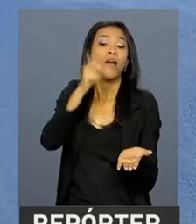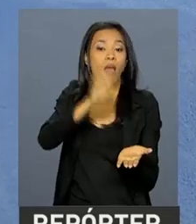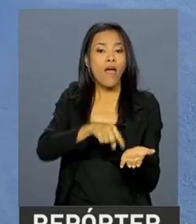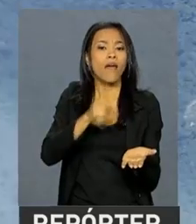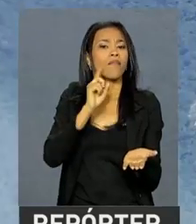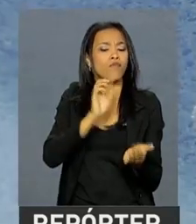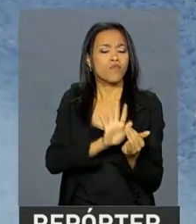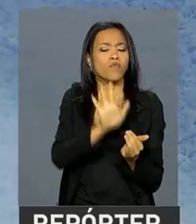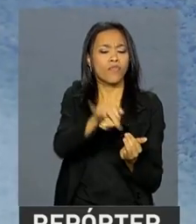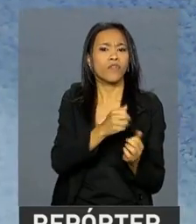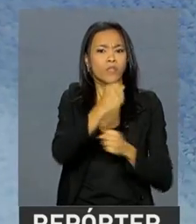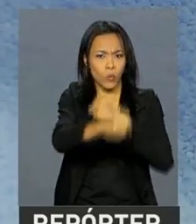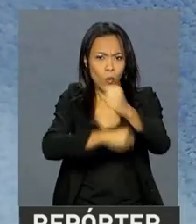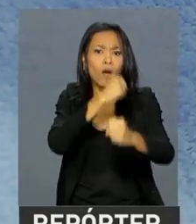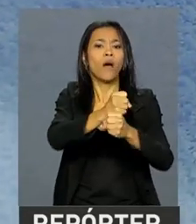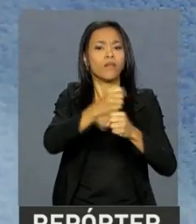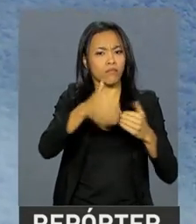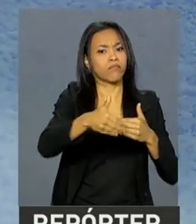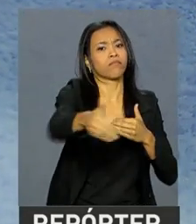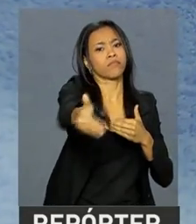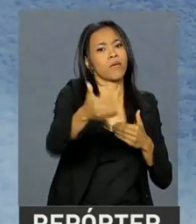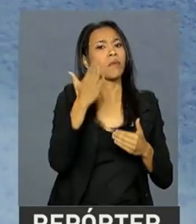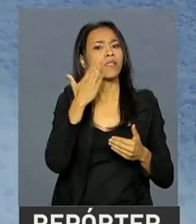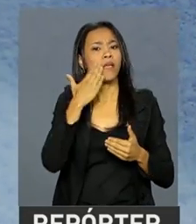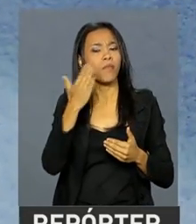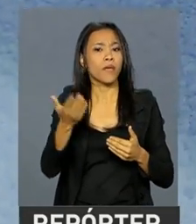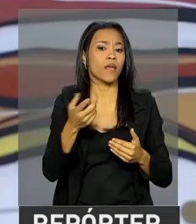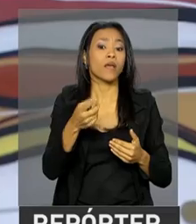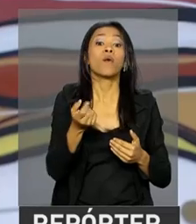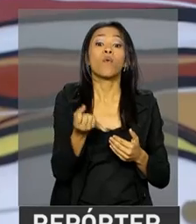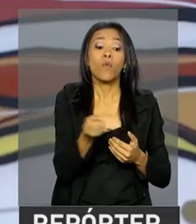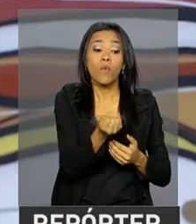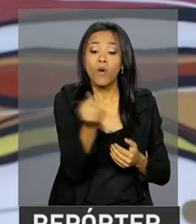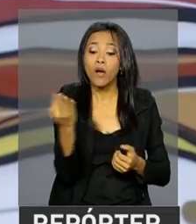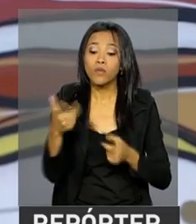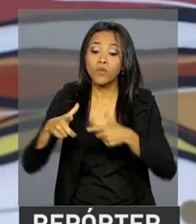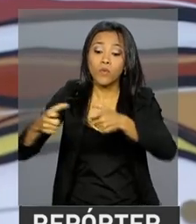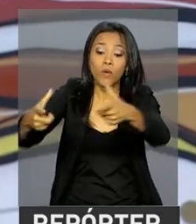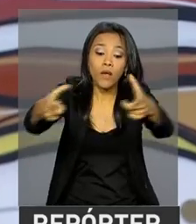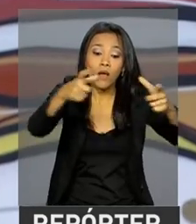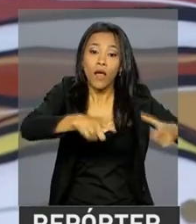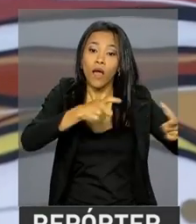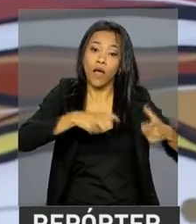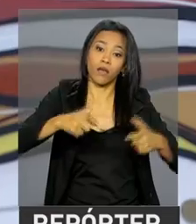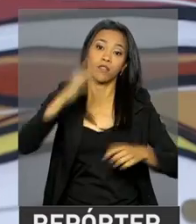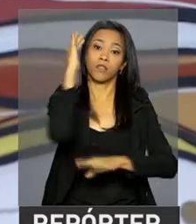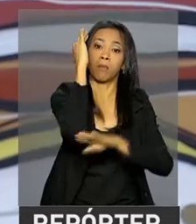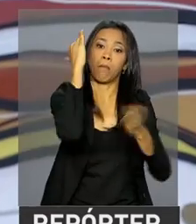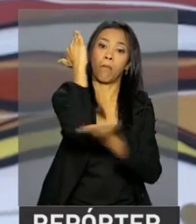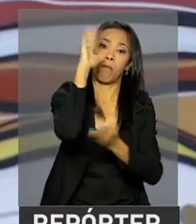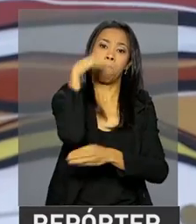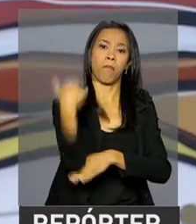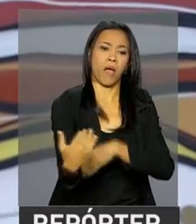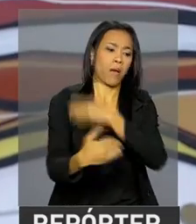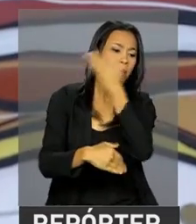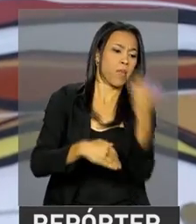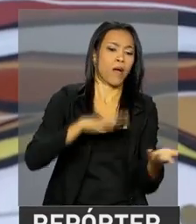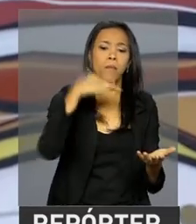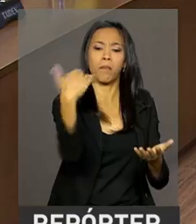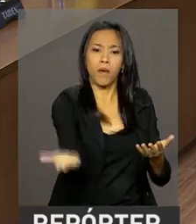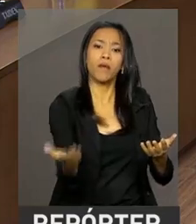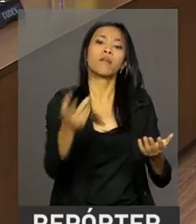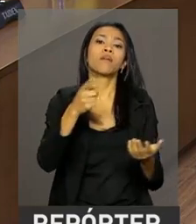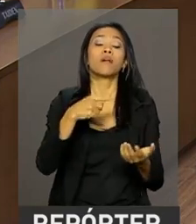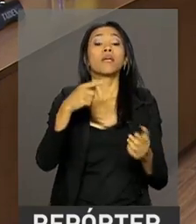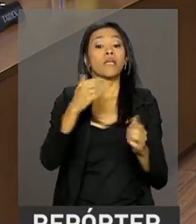fim do ano, após a confirmação das taxas de desmatamento. O ministro do Meio Ambiente acredita que as taxas, que